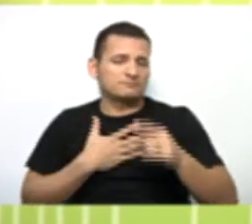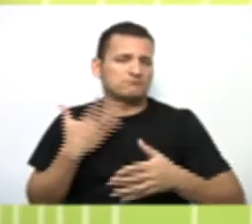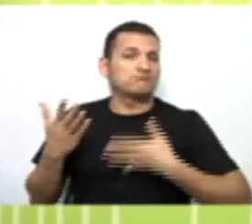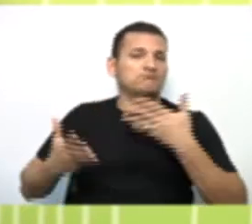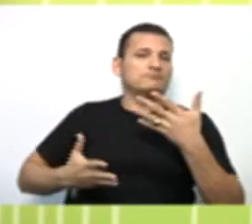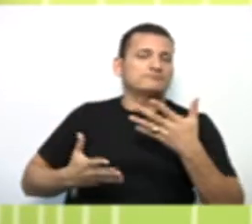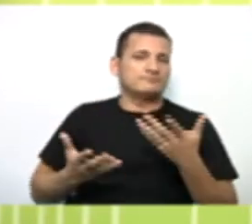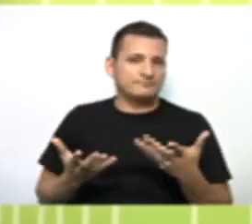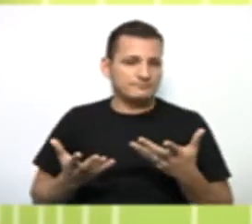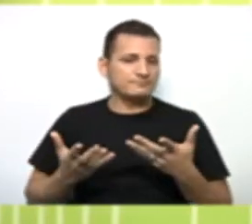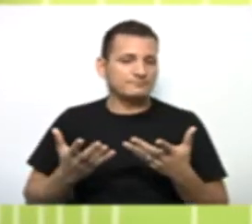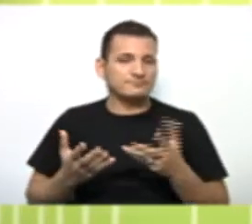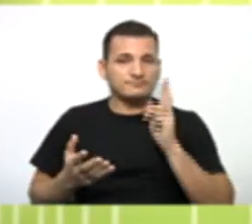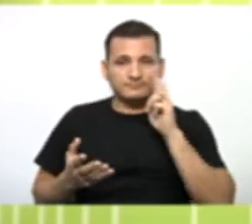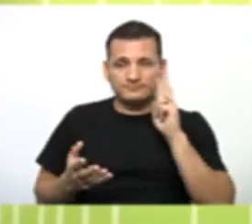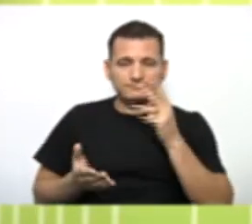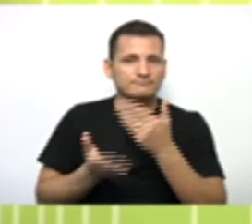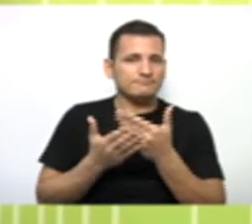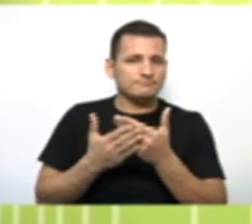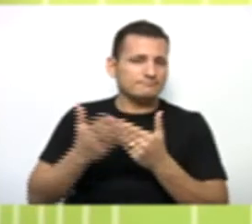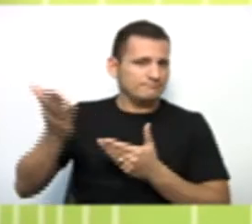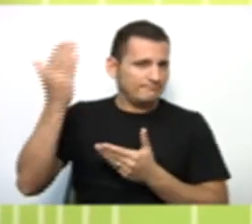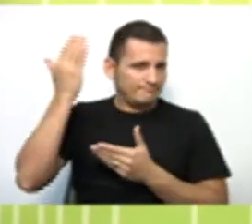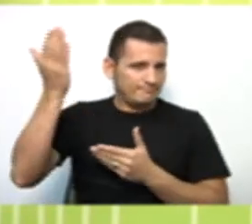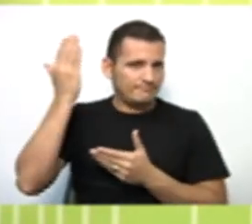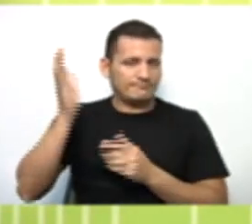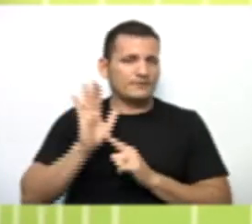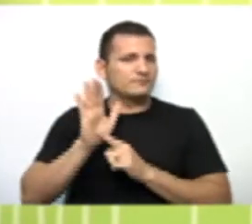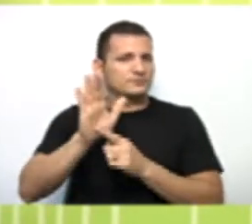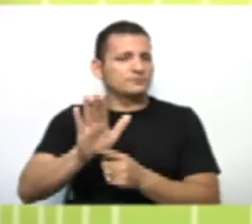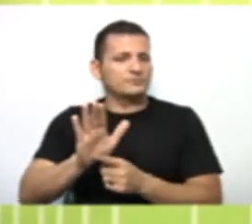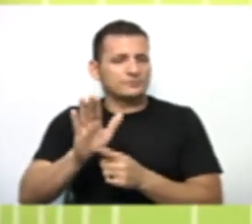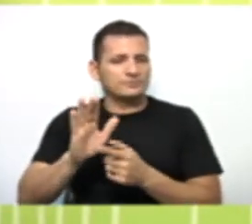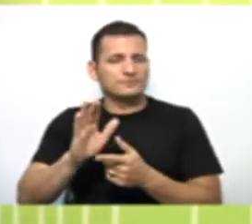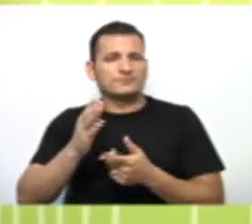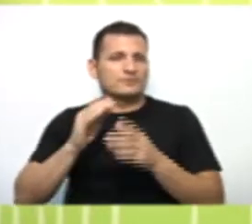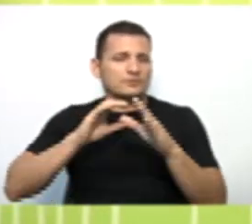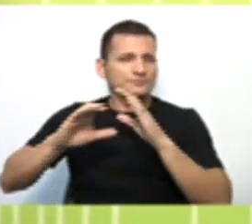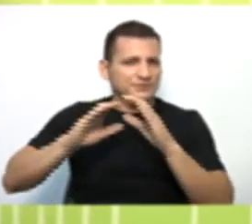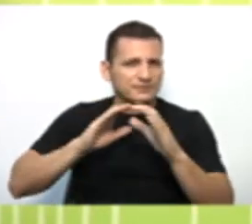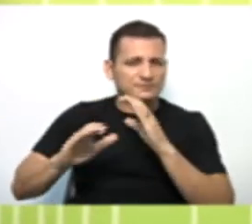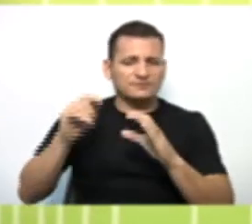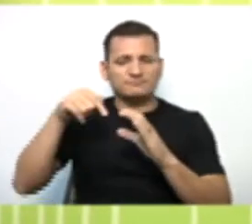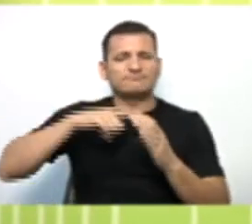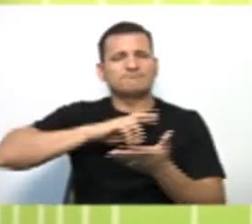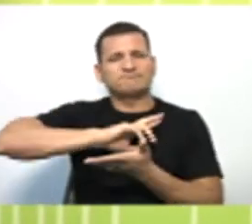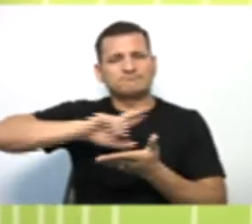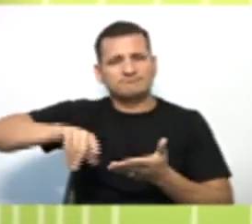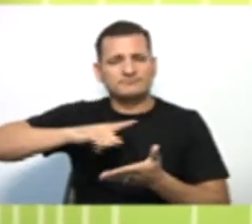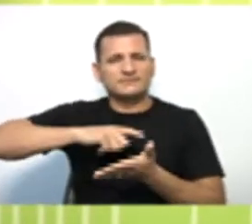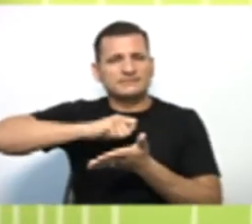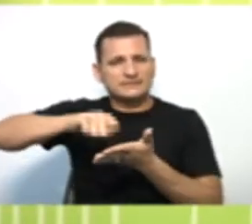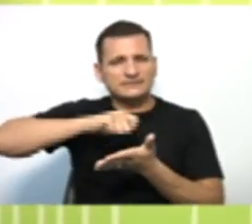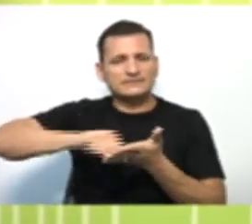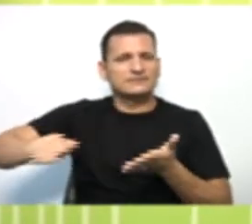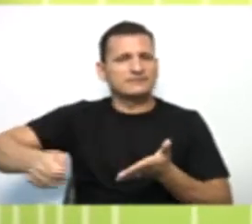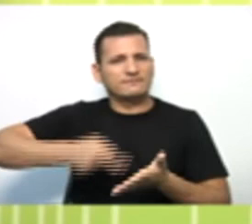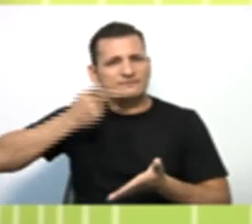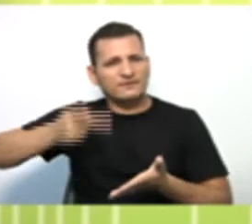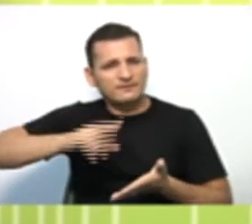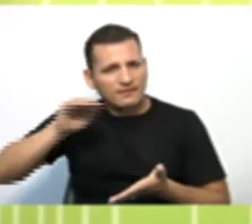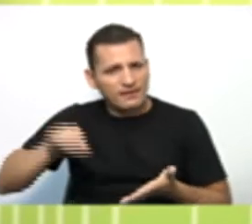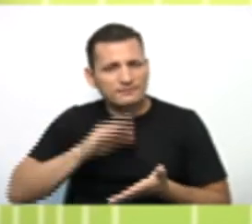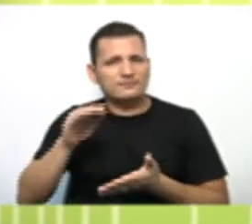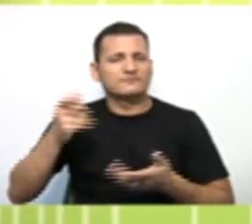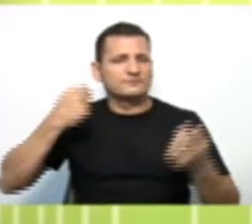tá? Lembre-se, na aula passada nós mostramos que a comunicação se passa de várias formas, escrita, falada,